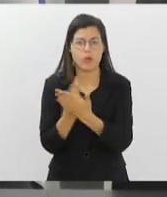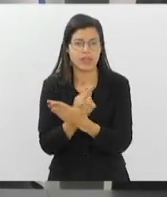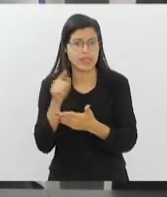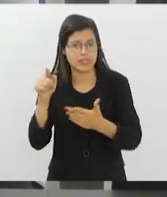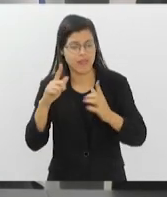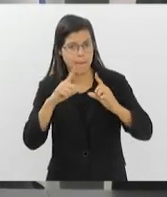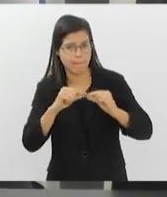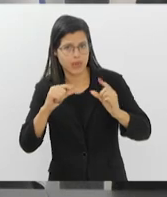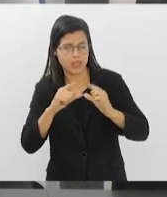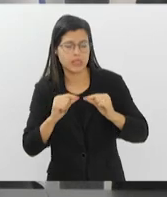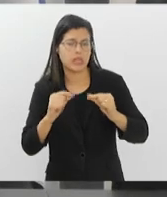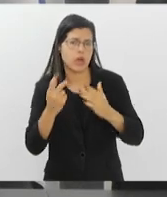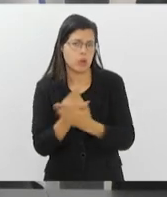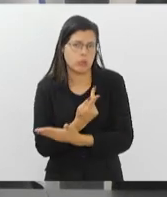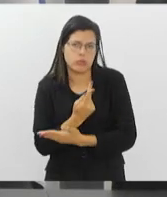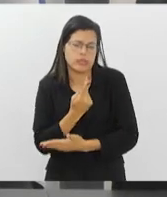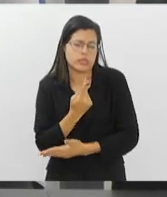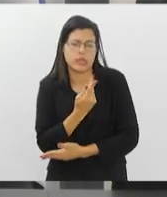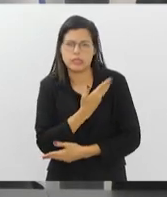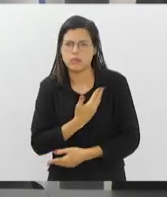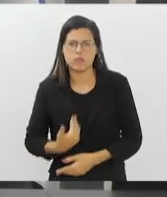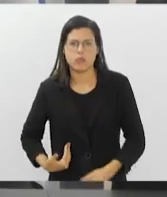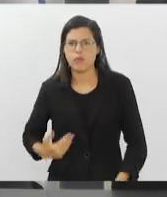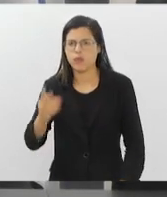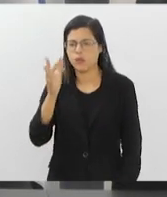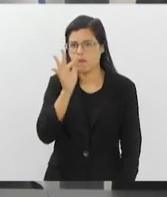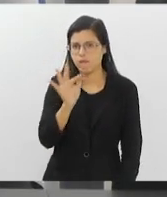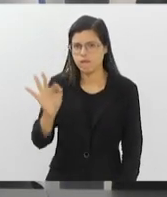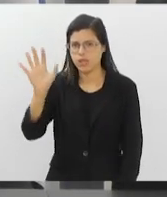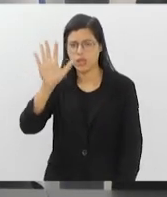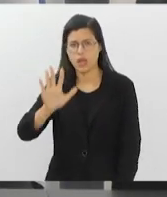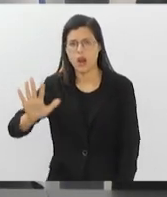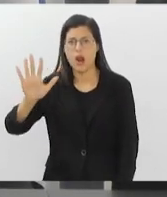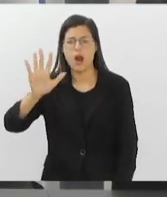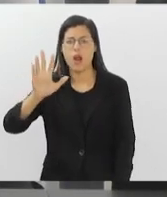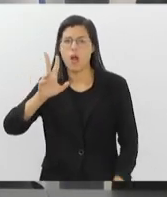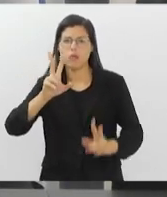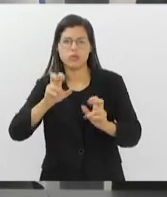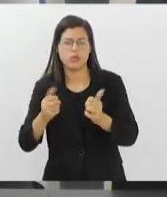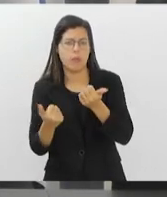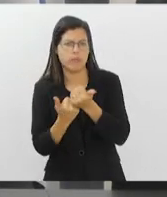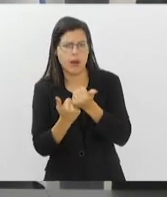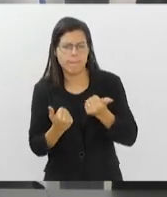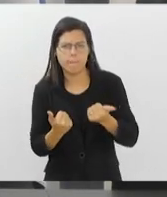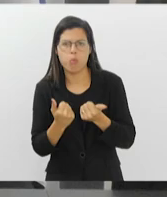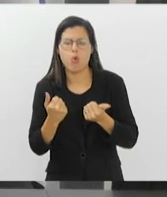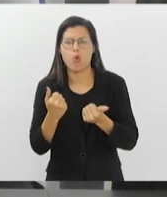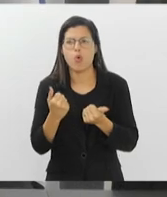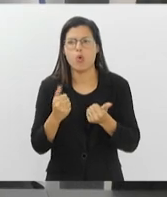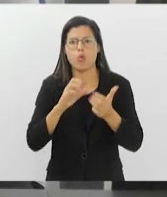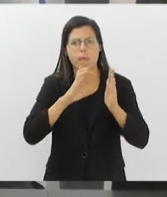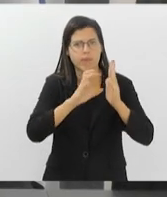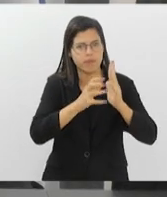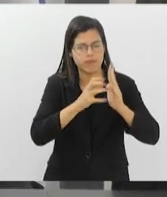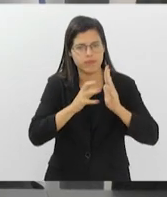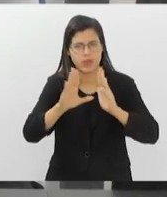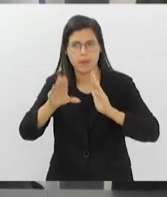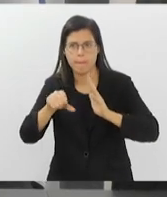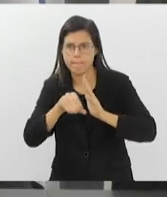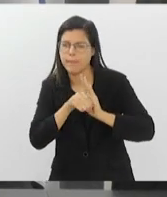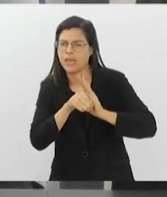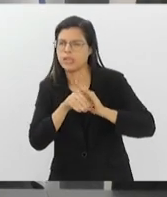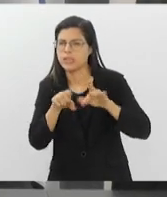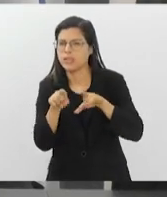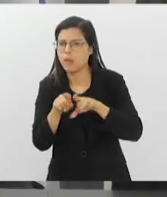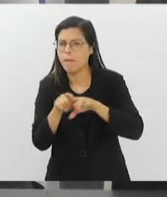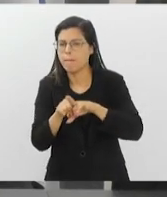ao governo federal, à Câmara Federal, do toma lá da cá, de apoio partidário com emendas, das emendas secretas,